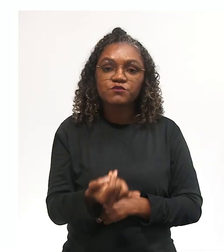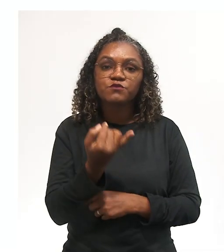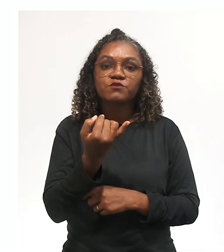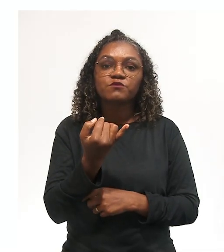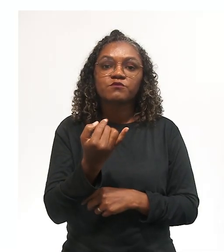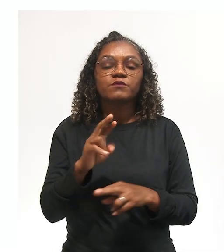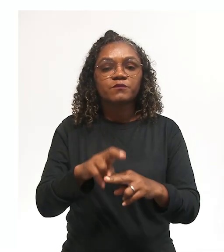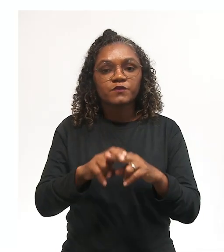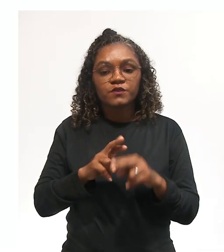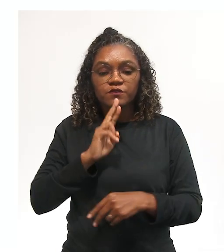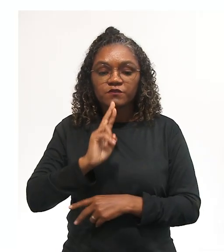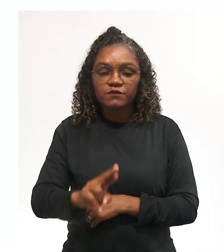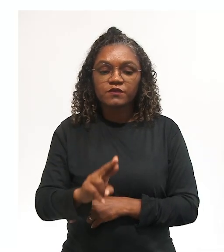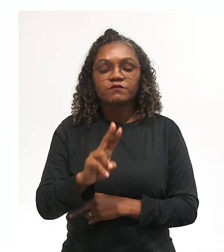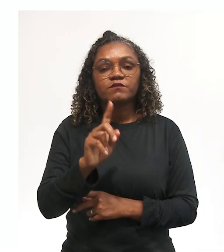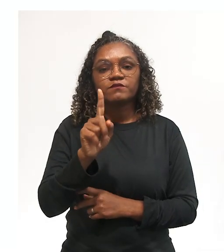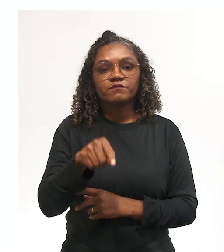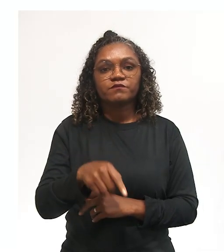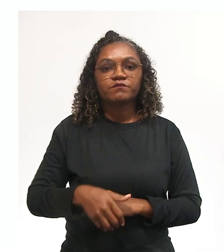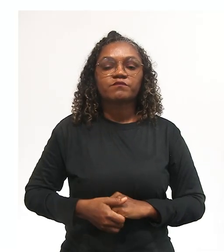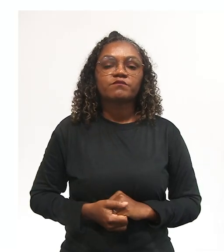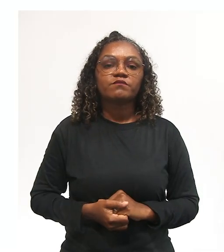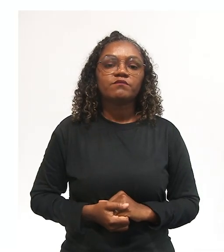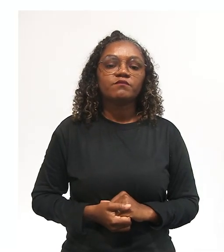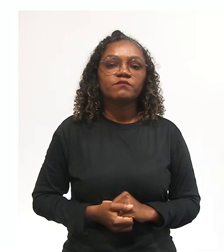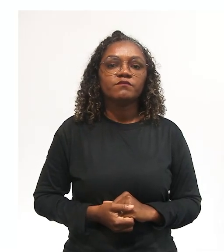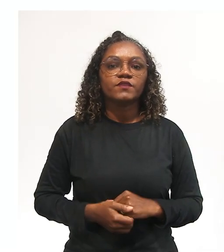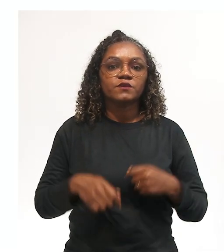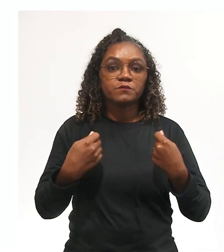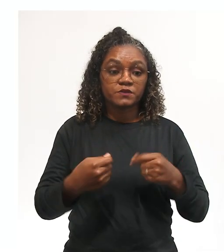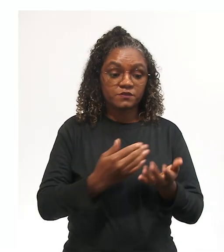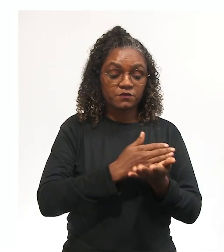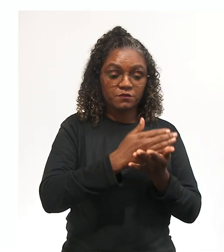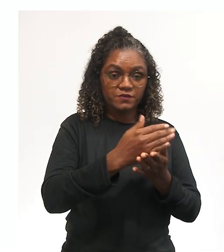precisa ter, então, uma aplicação, um capital de R$